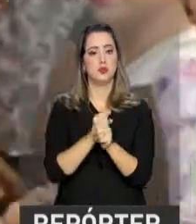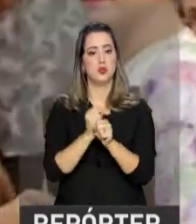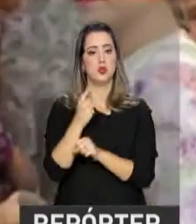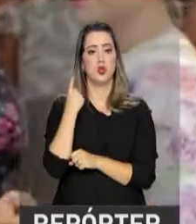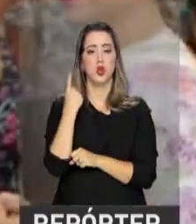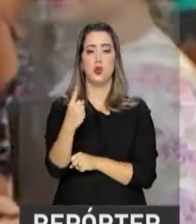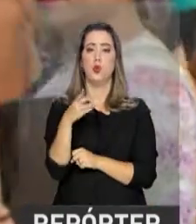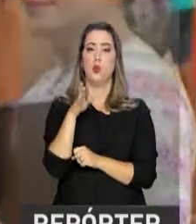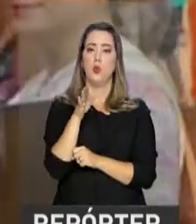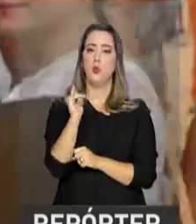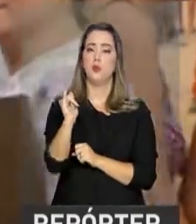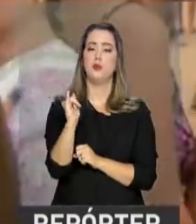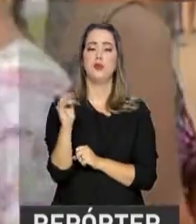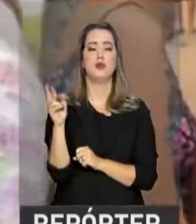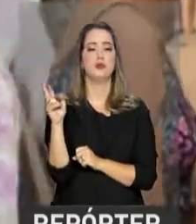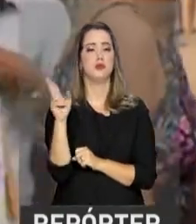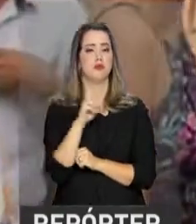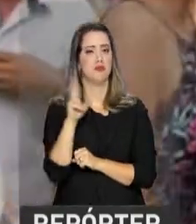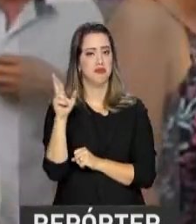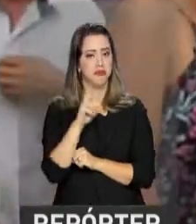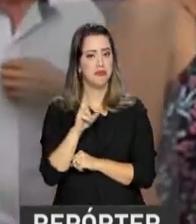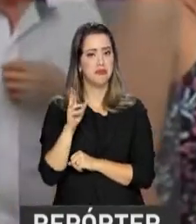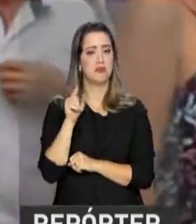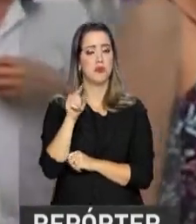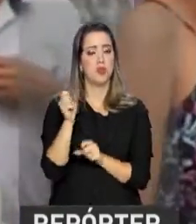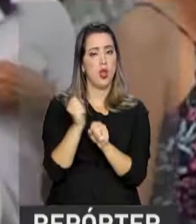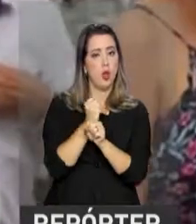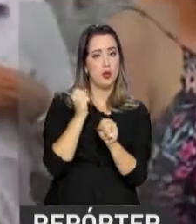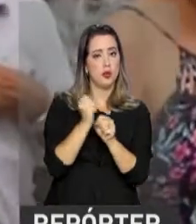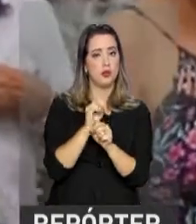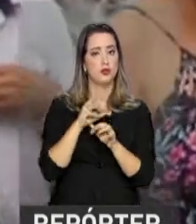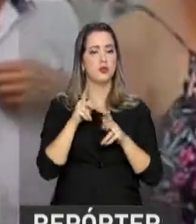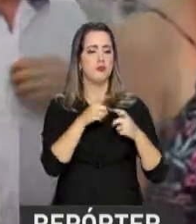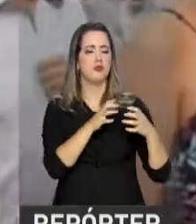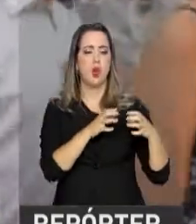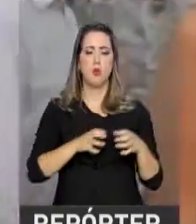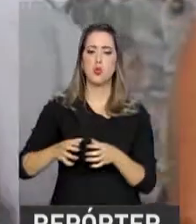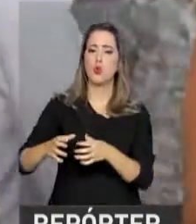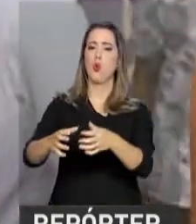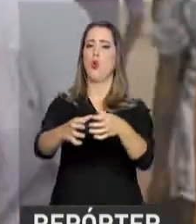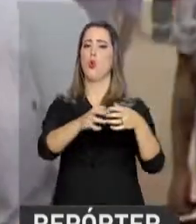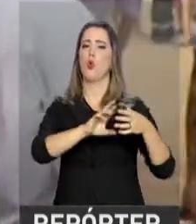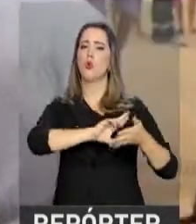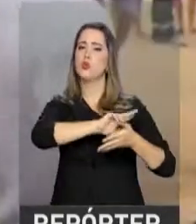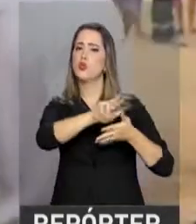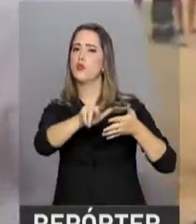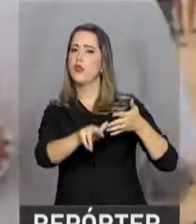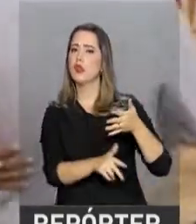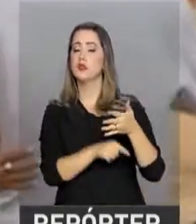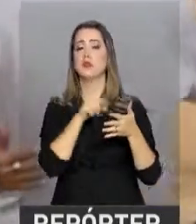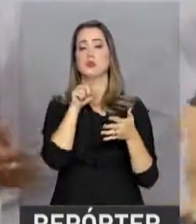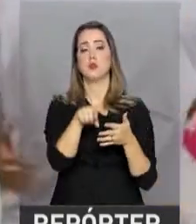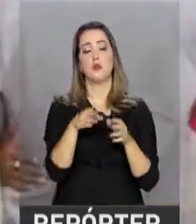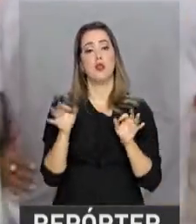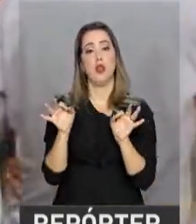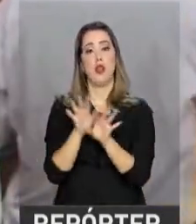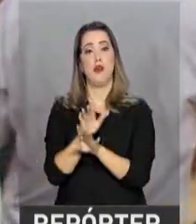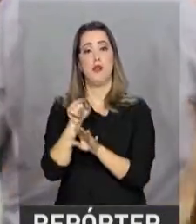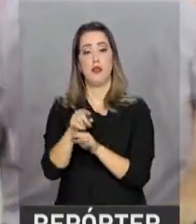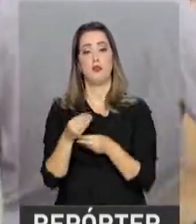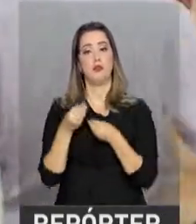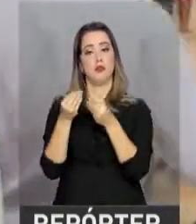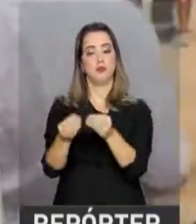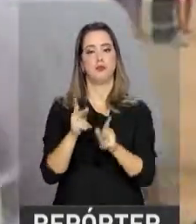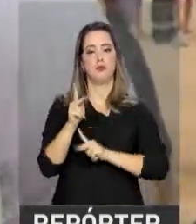bilhão e 400 milhões de reais em obras de todas as qualidades que serão concluídas e entregues à